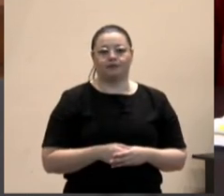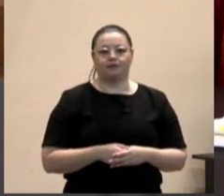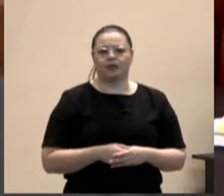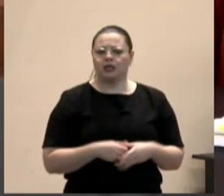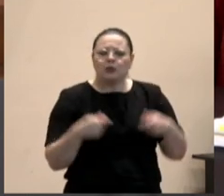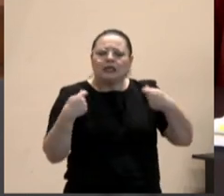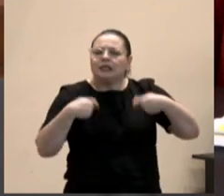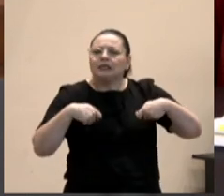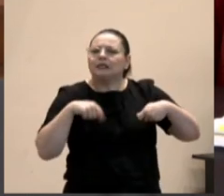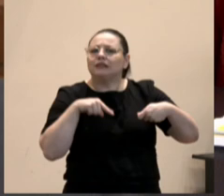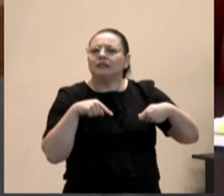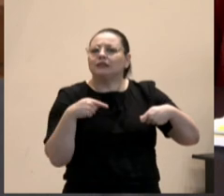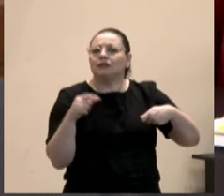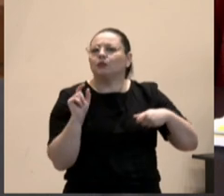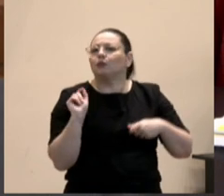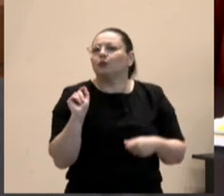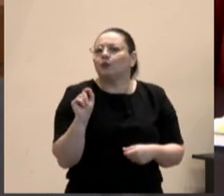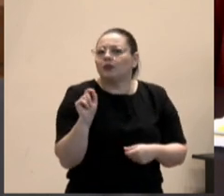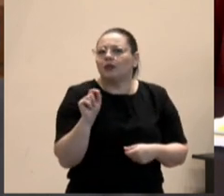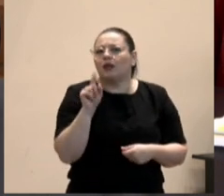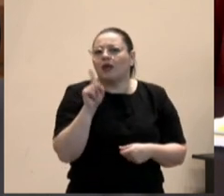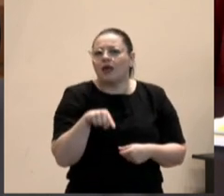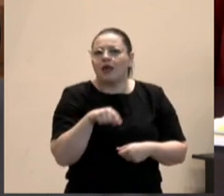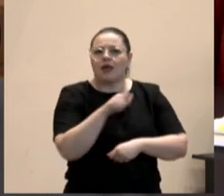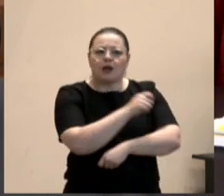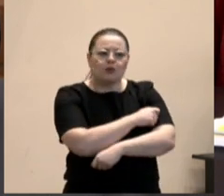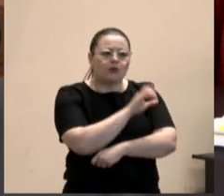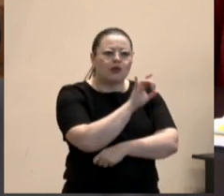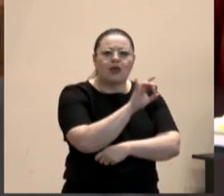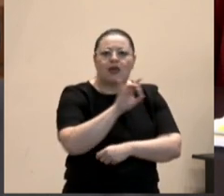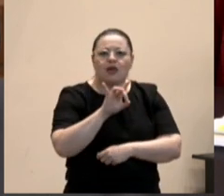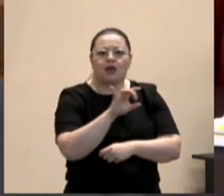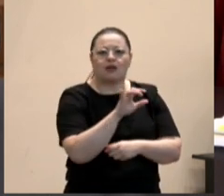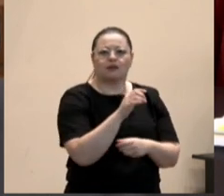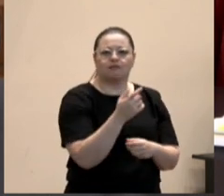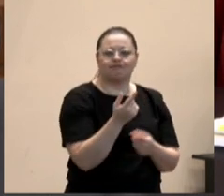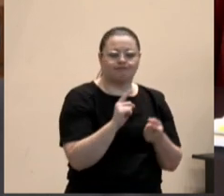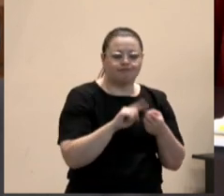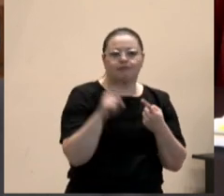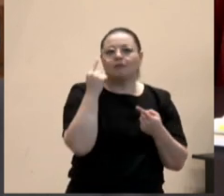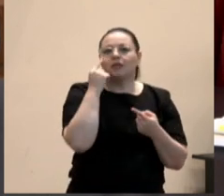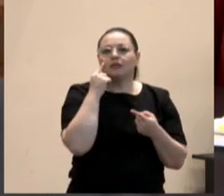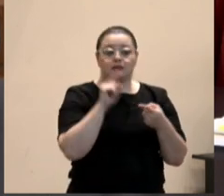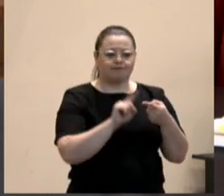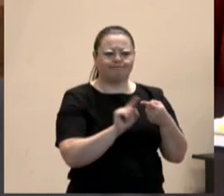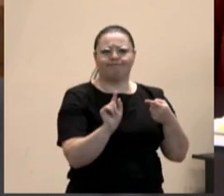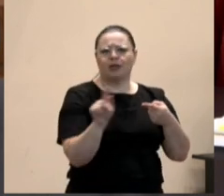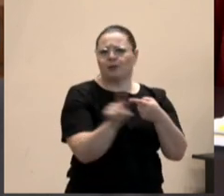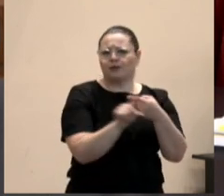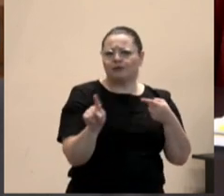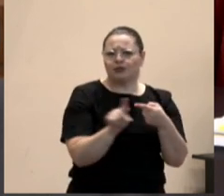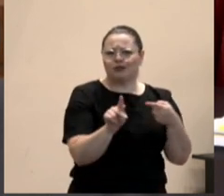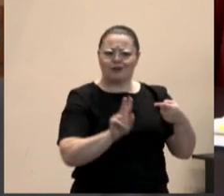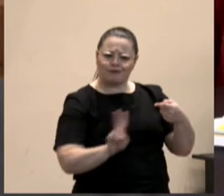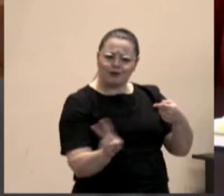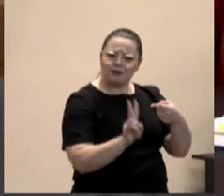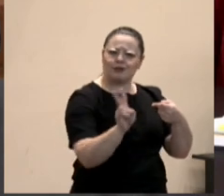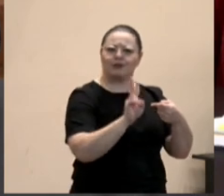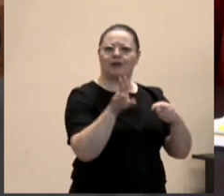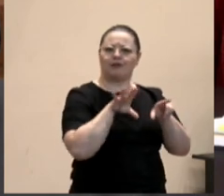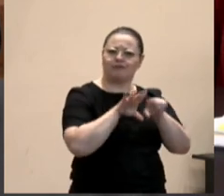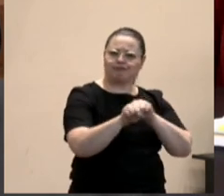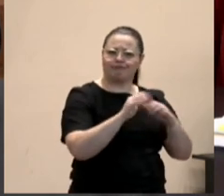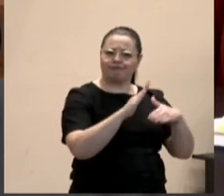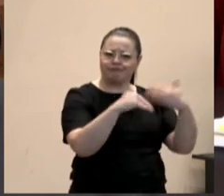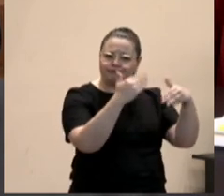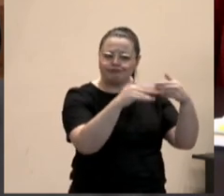é um custo aluno que vai contemplar professores bem valorizados com carreira,